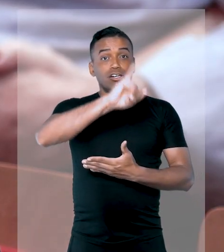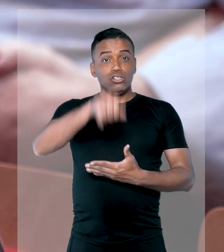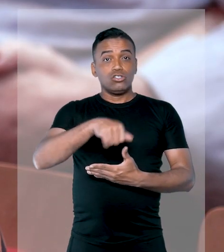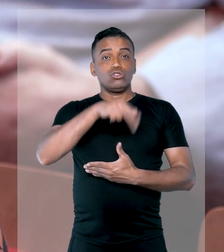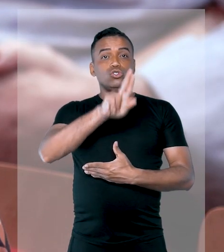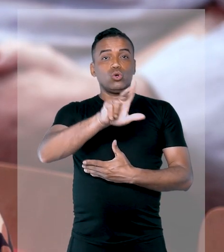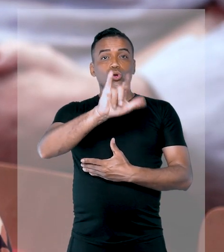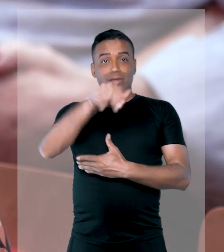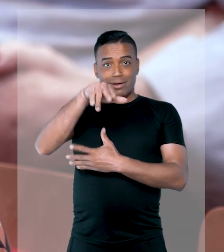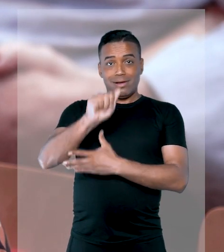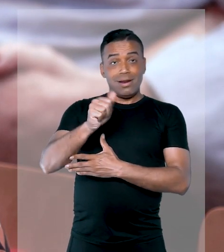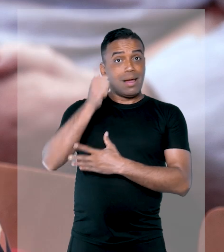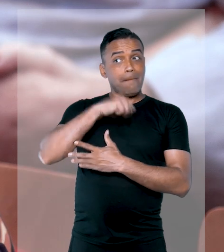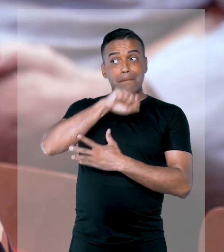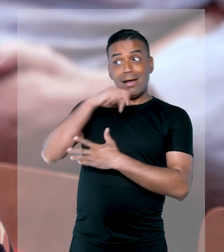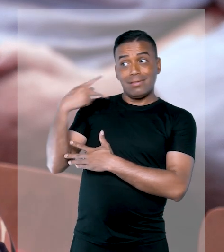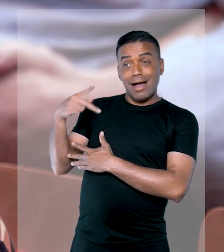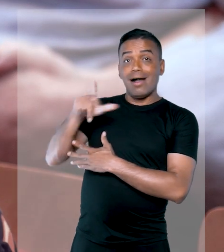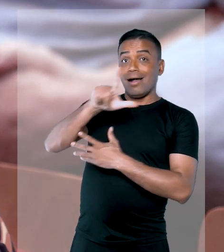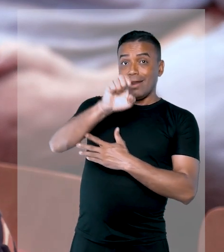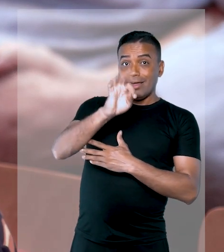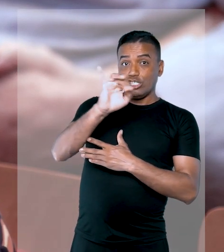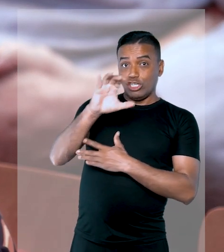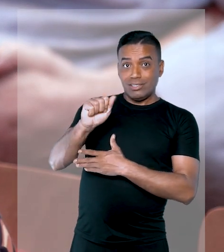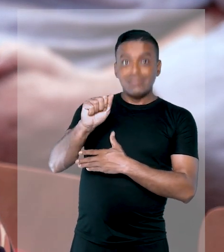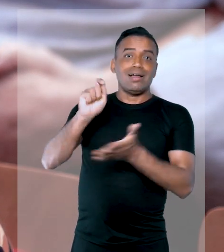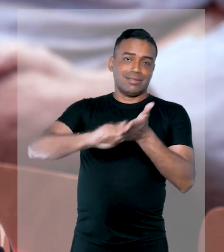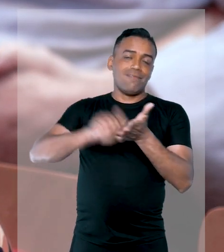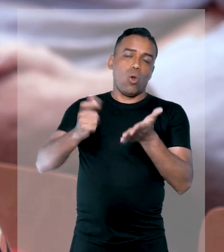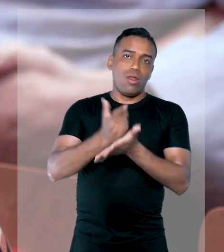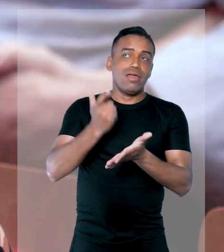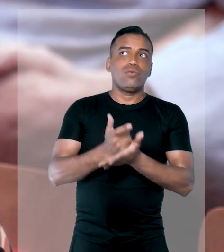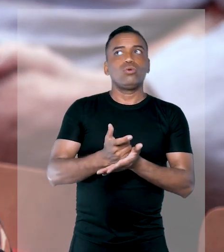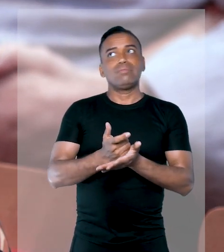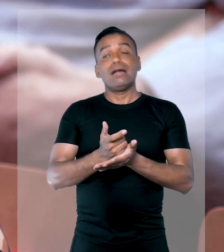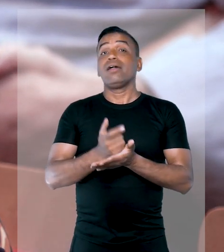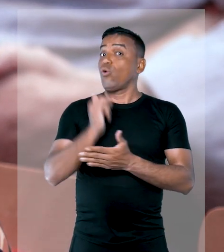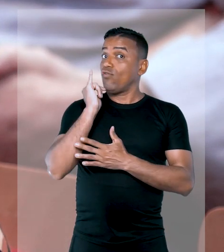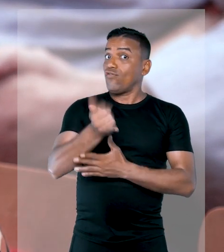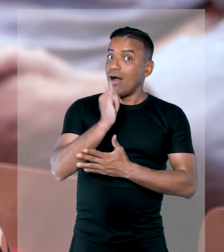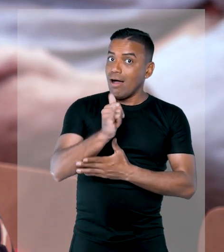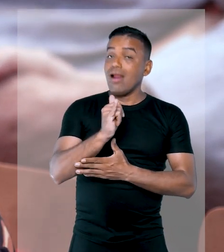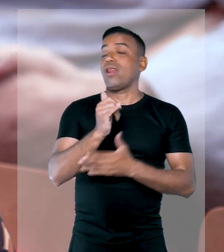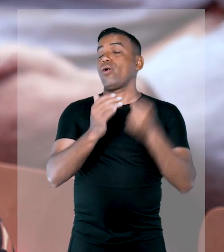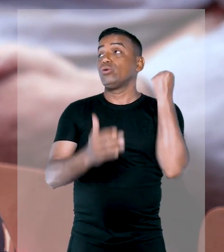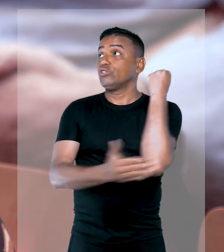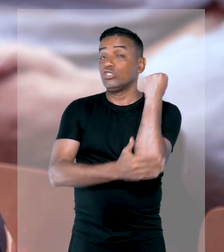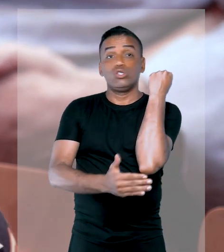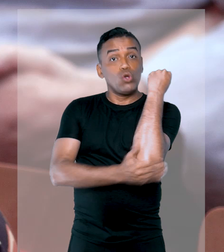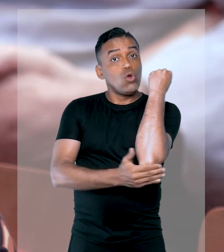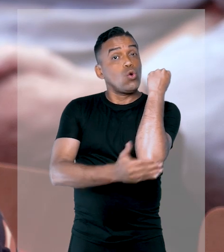Letícia, e realmente eu confesso que eu tive muitos ciúmes com essa foto, porque eu